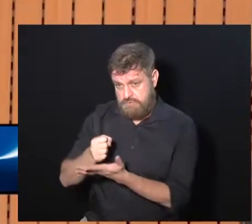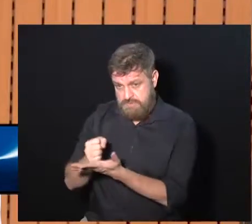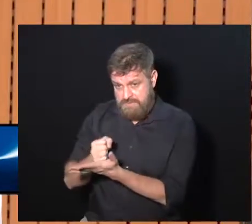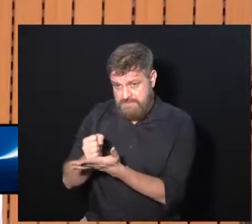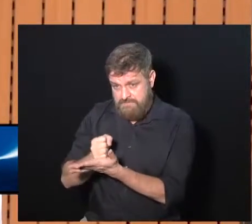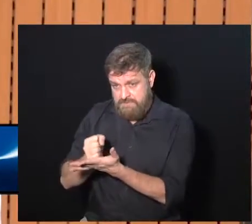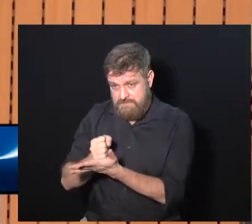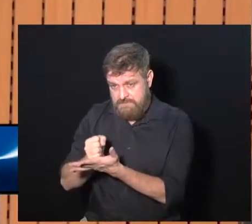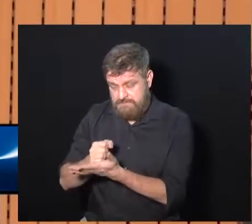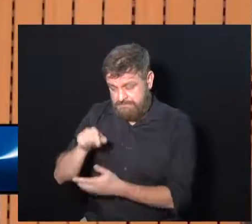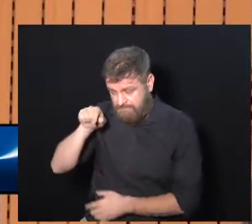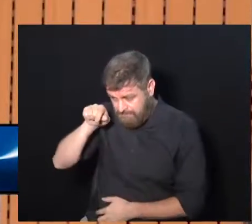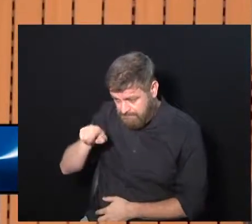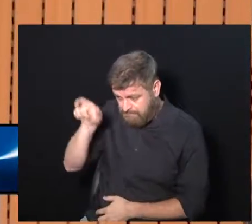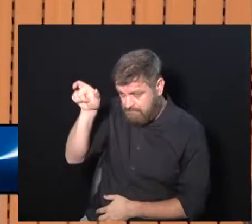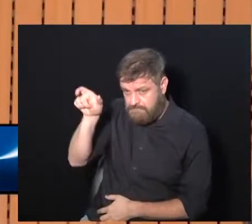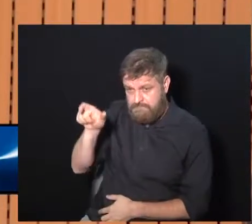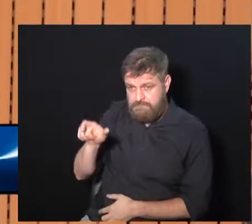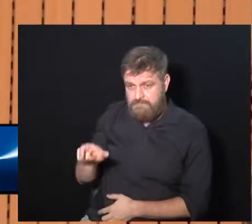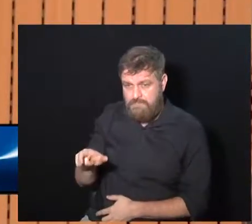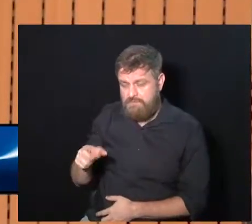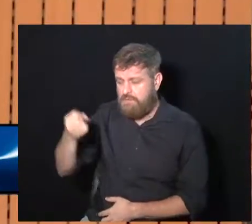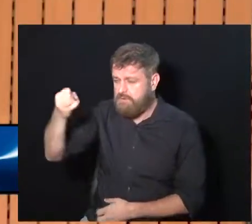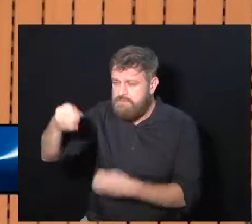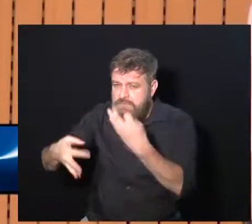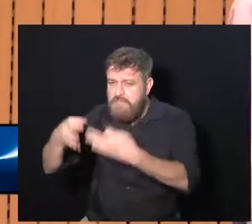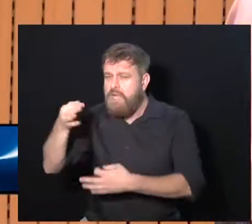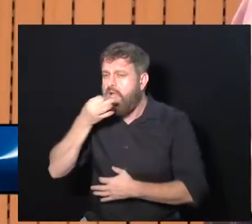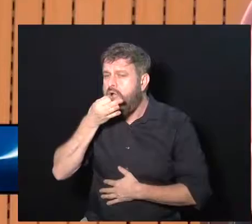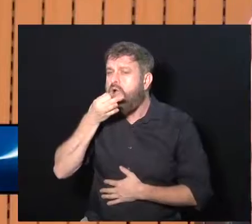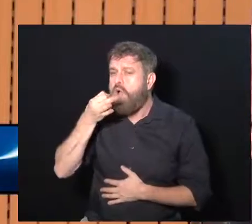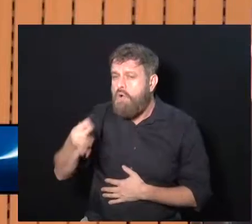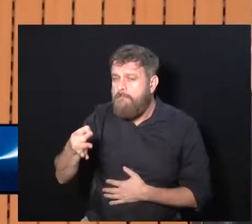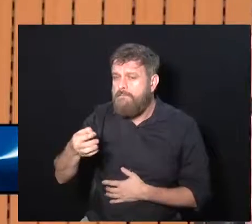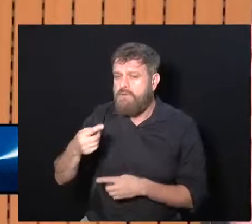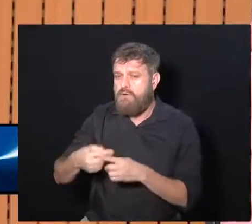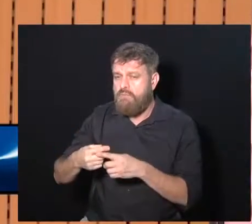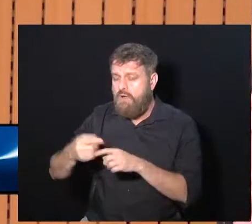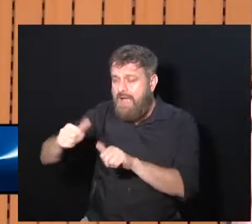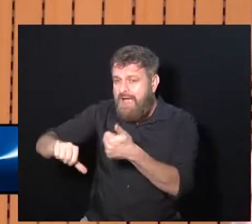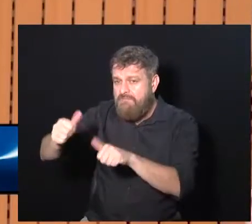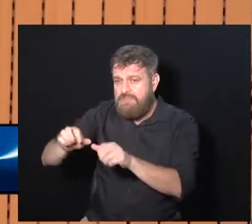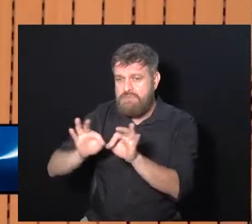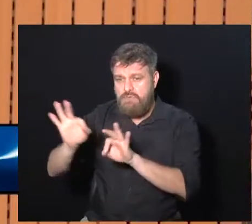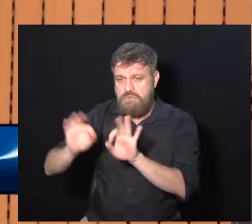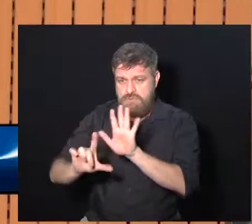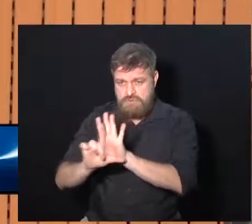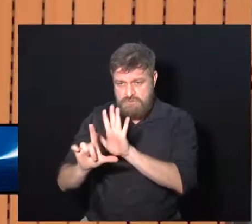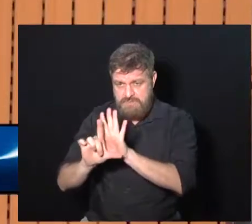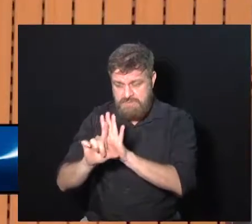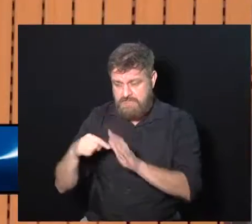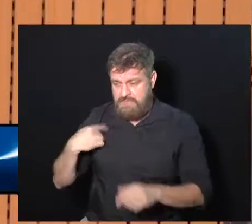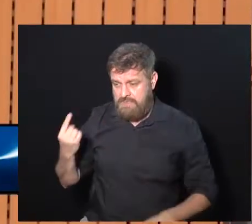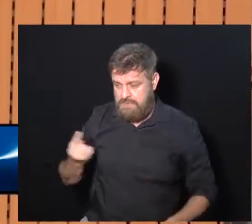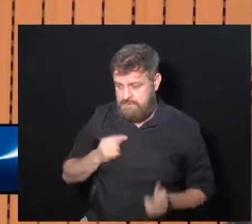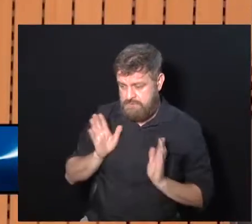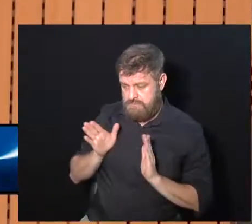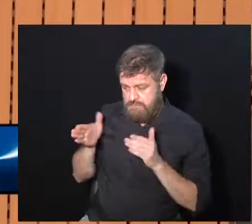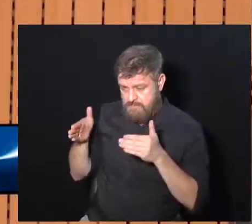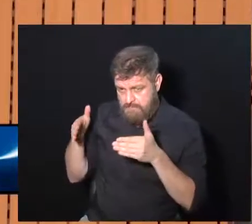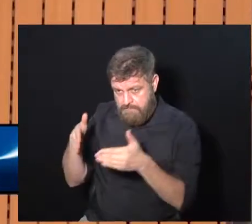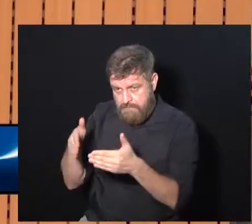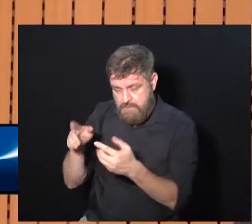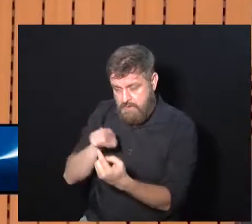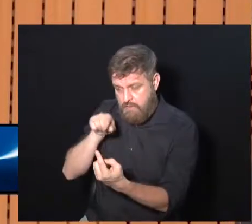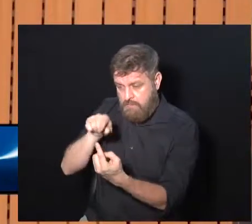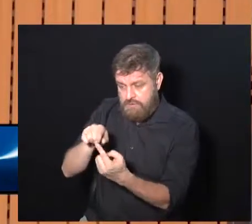Farmácia, para que ele possa comentar o seu parecer sobre o PLO, que está sendo objeto